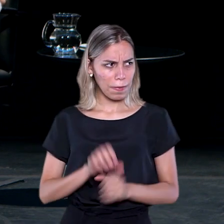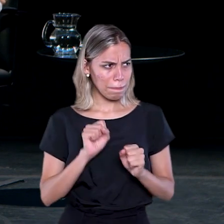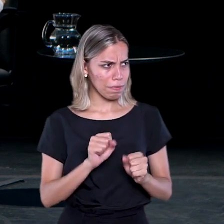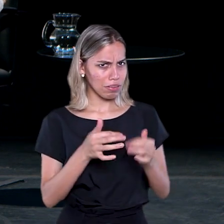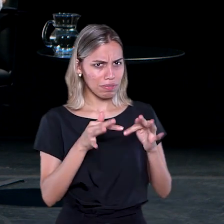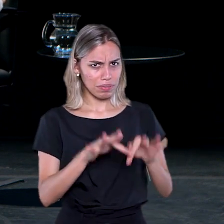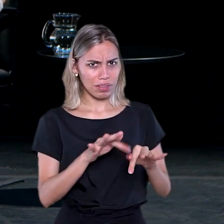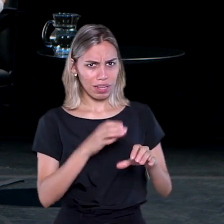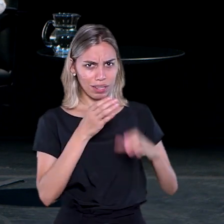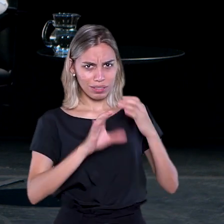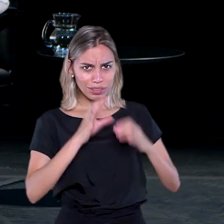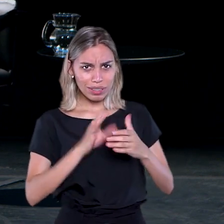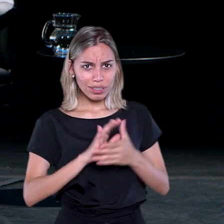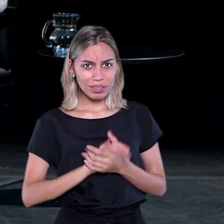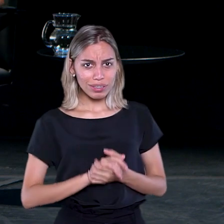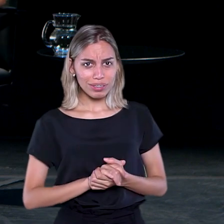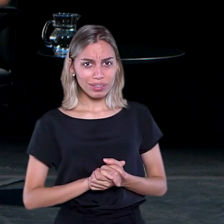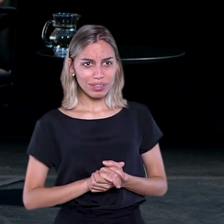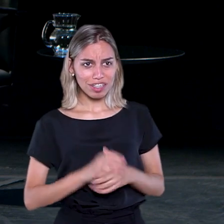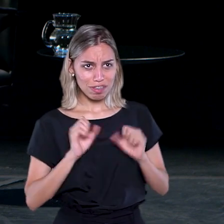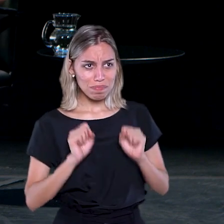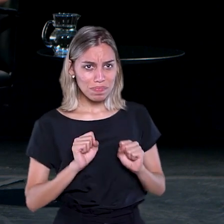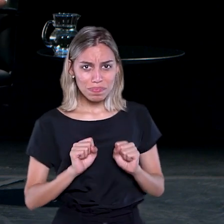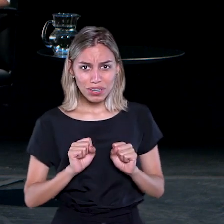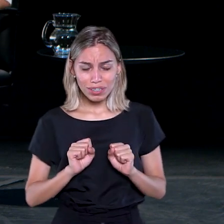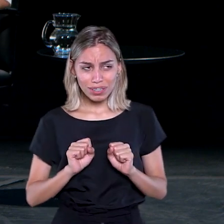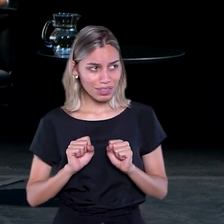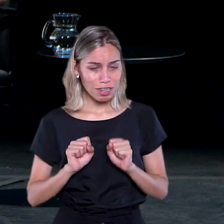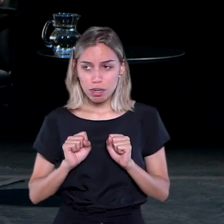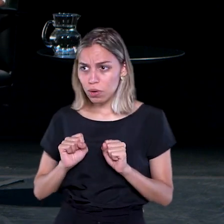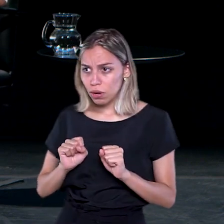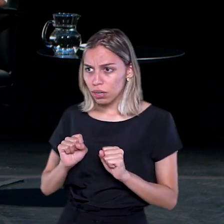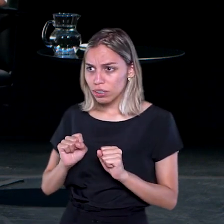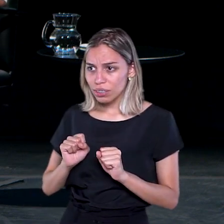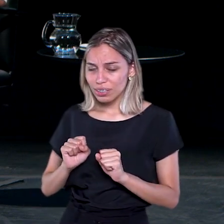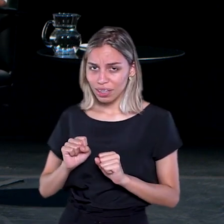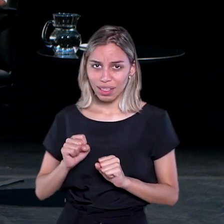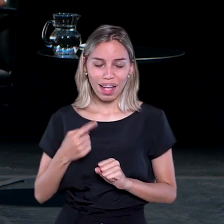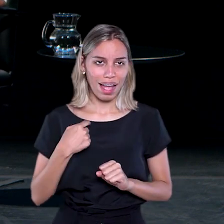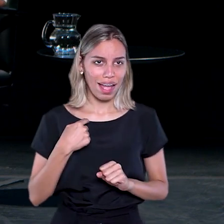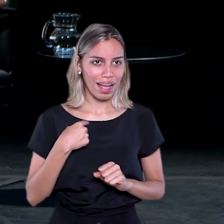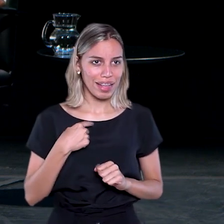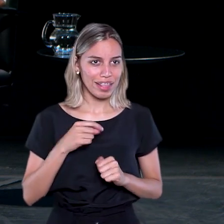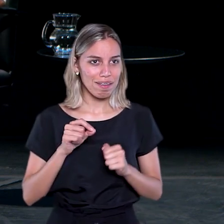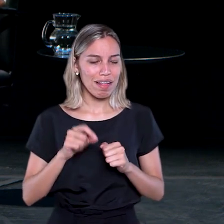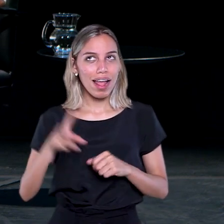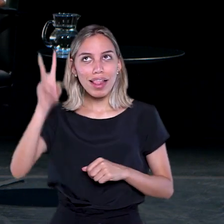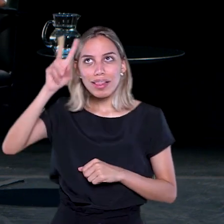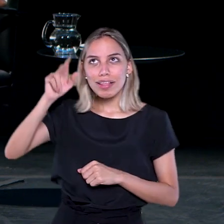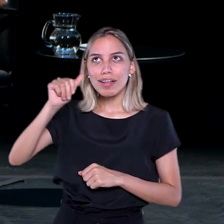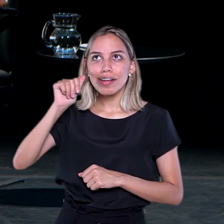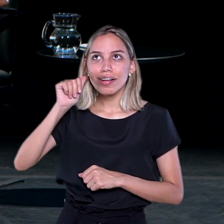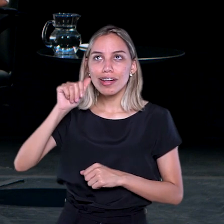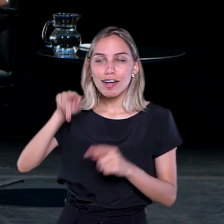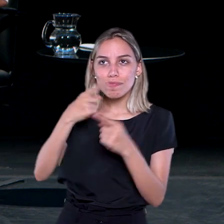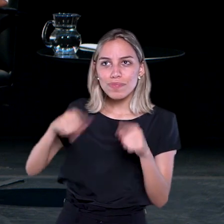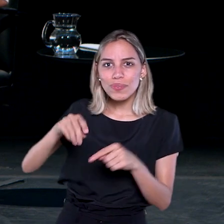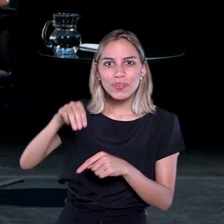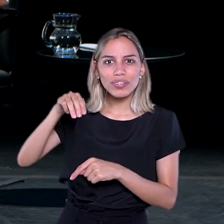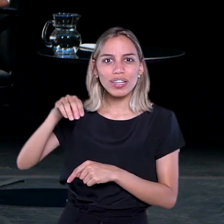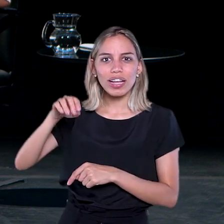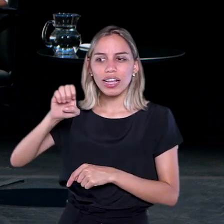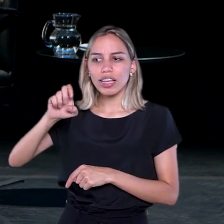pela paternidade. Isso é um provérbio africano que diz que, para criar uma criança, é preciso toda uma comunidade.